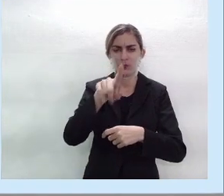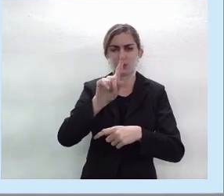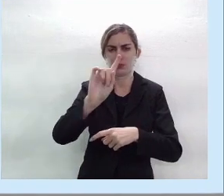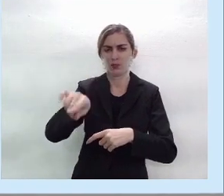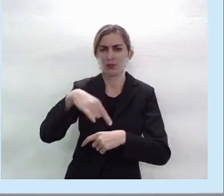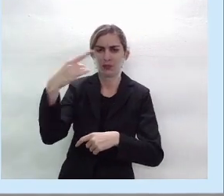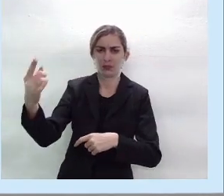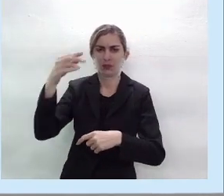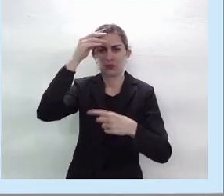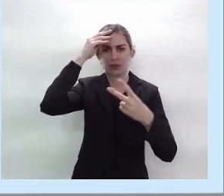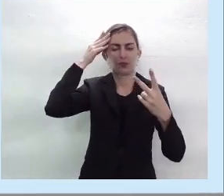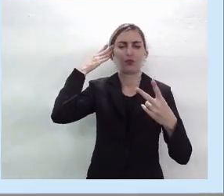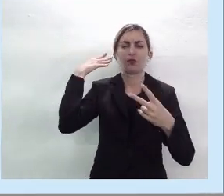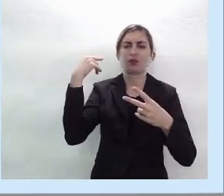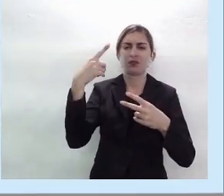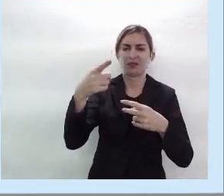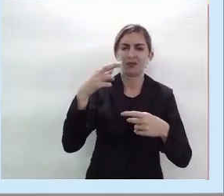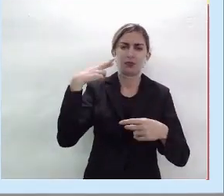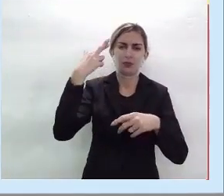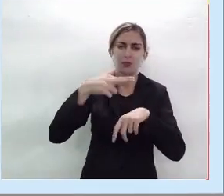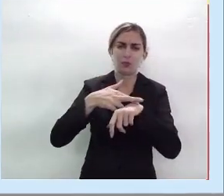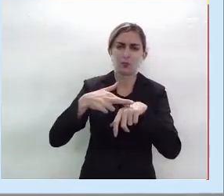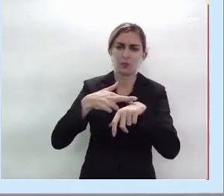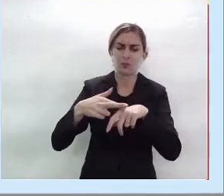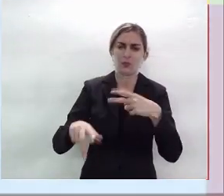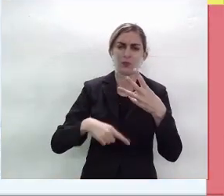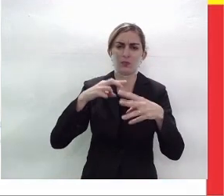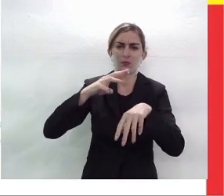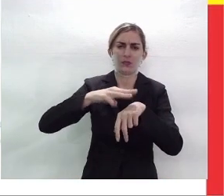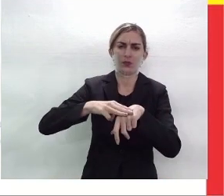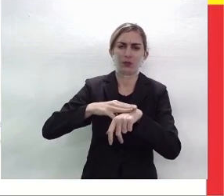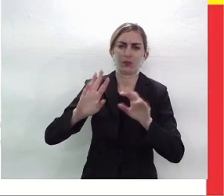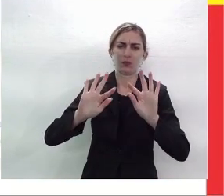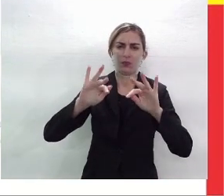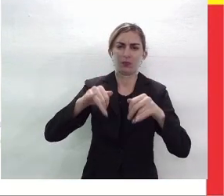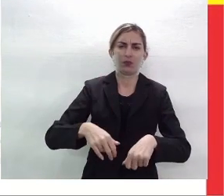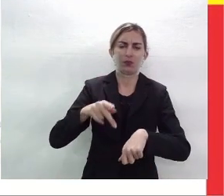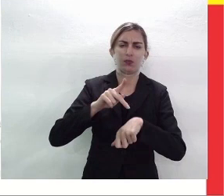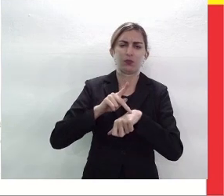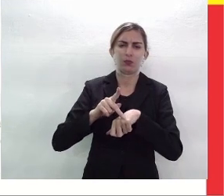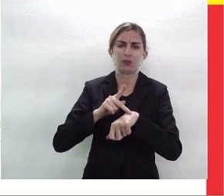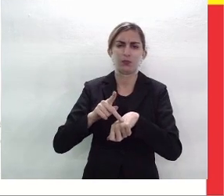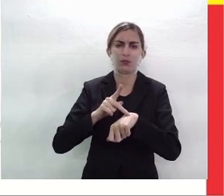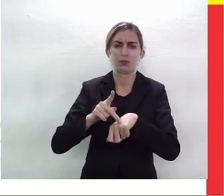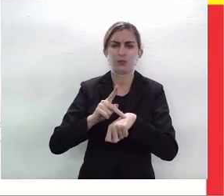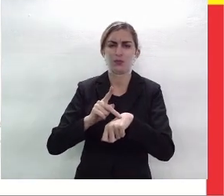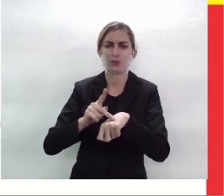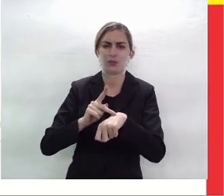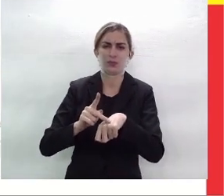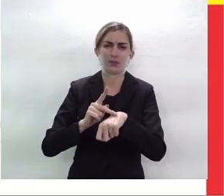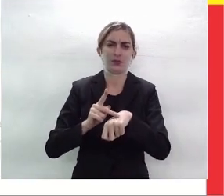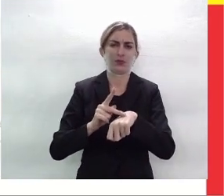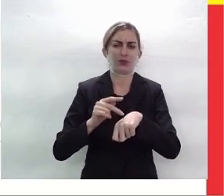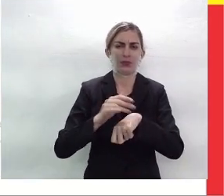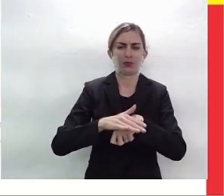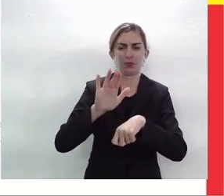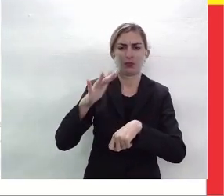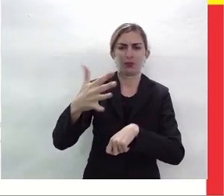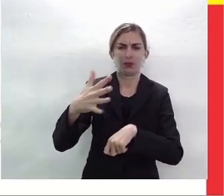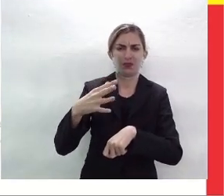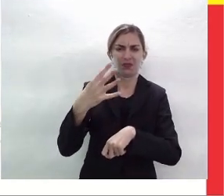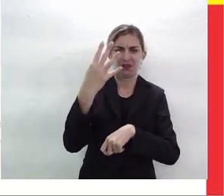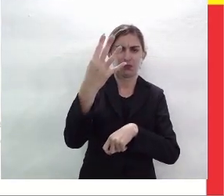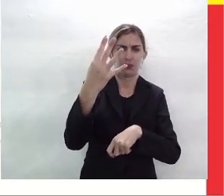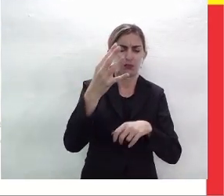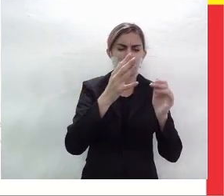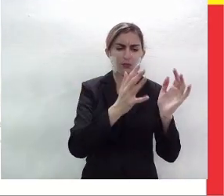a azul. Depois vem a roxa, a marrom e, por fim, a preta, tá? Então, são mais